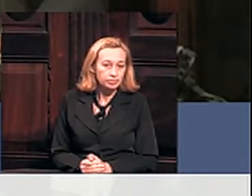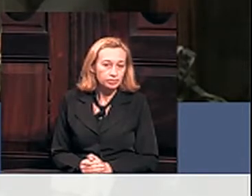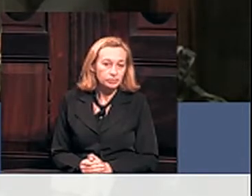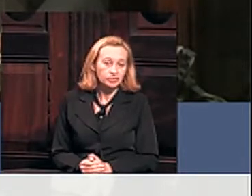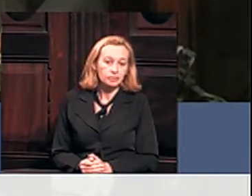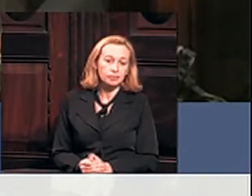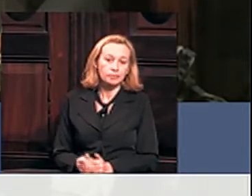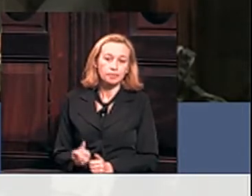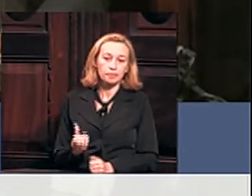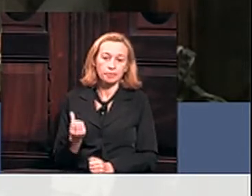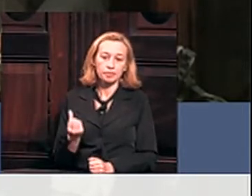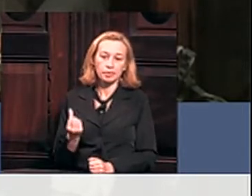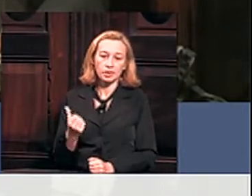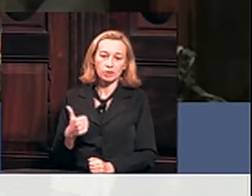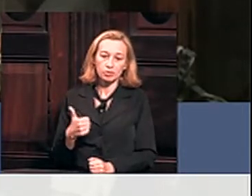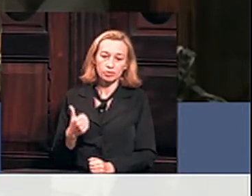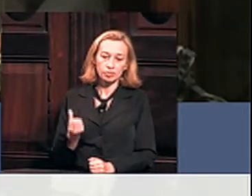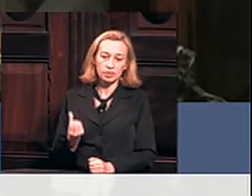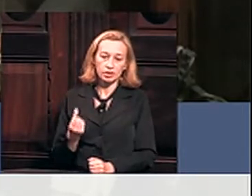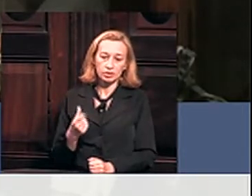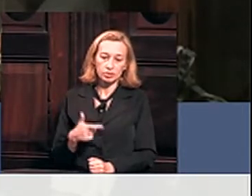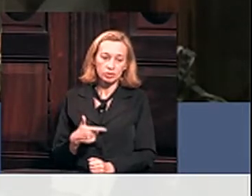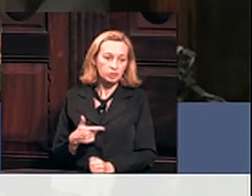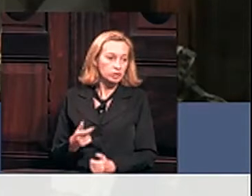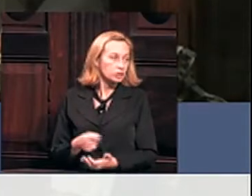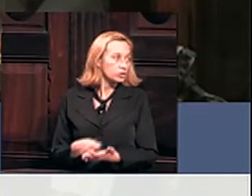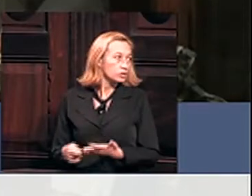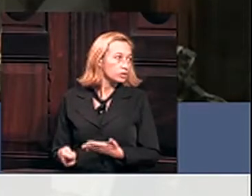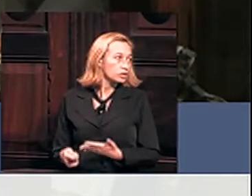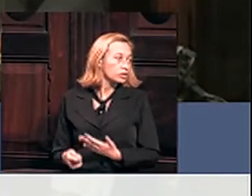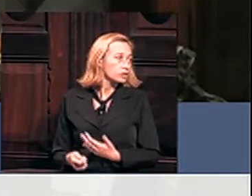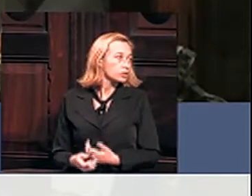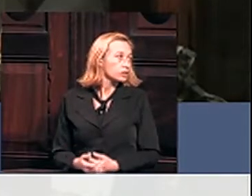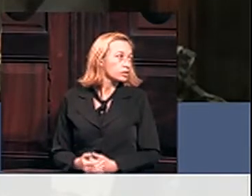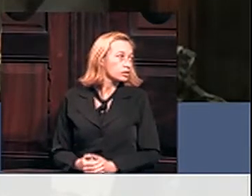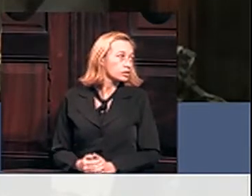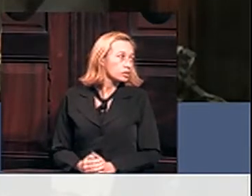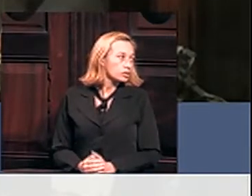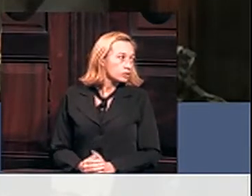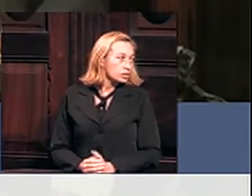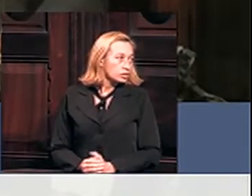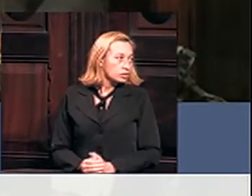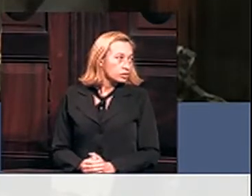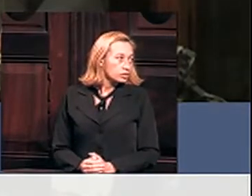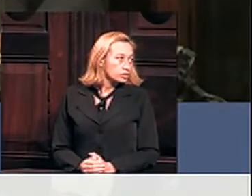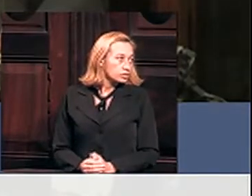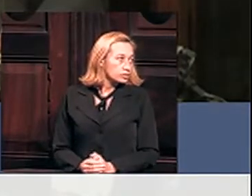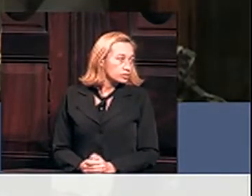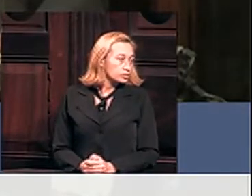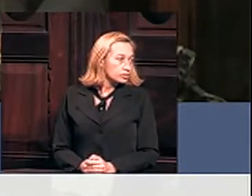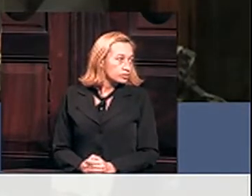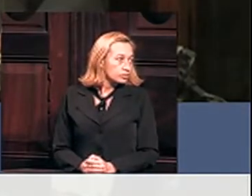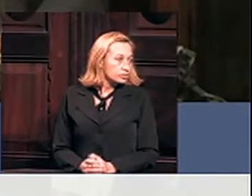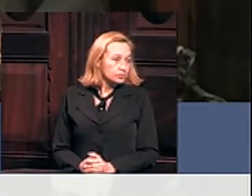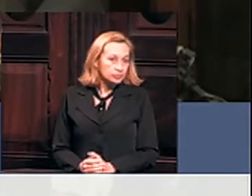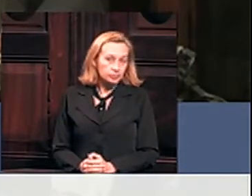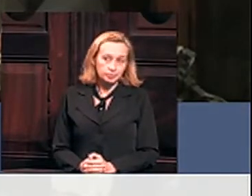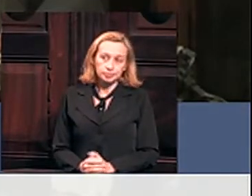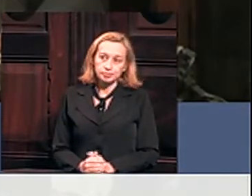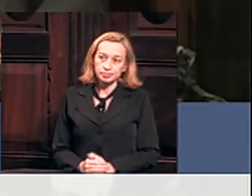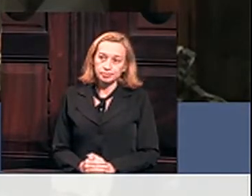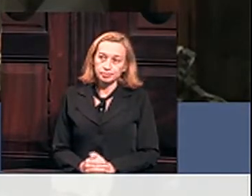Meia um, tira. Então, prejudicados os destaques da bancada do Partido dos Trabalhadores.